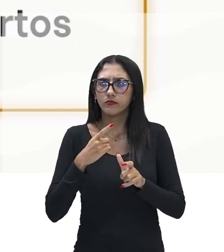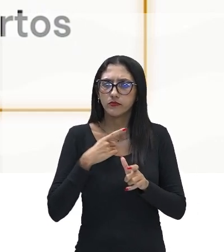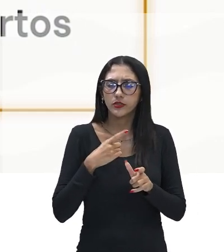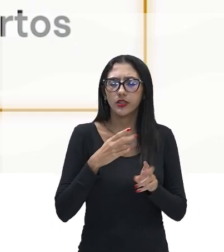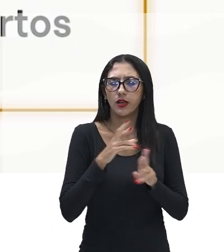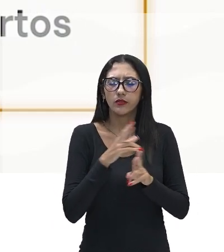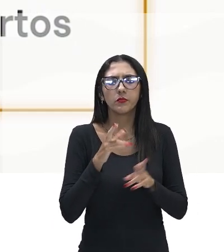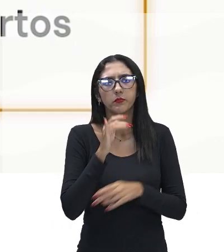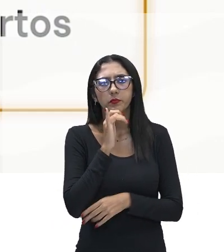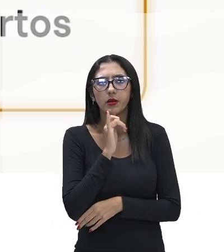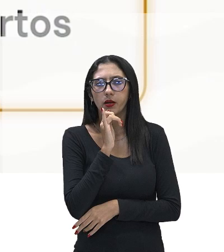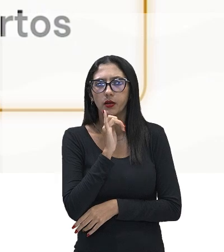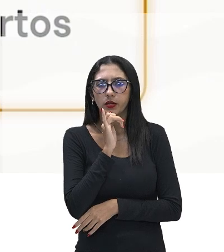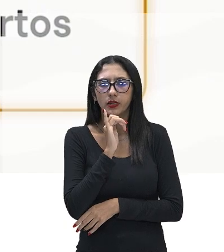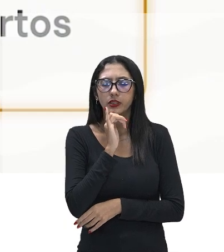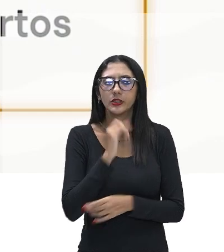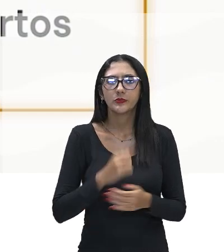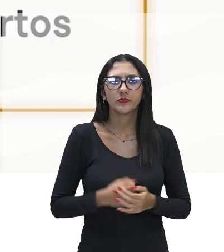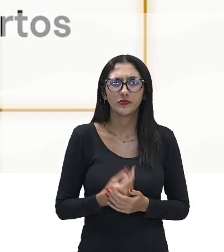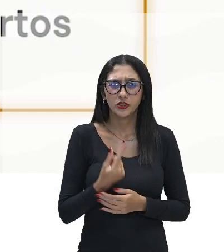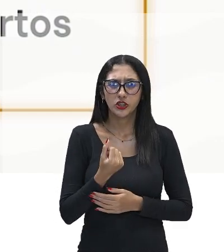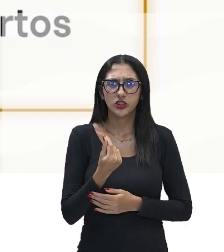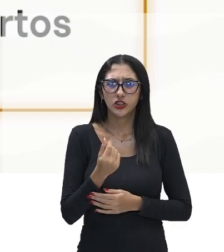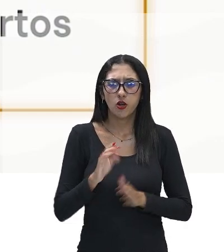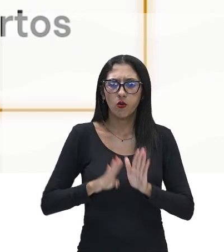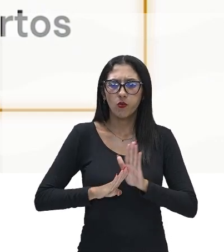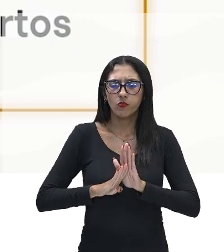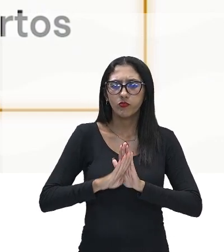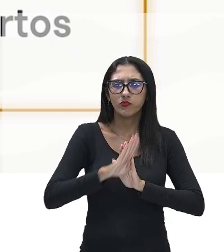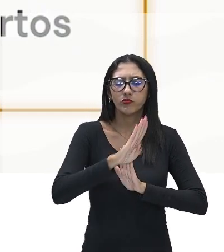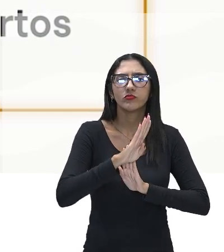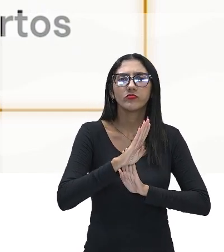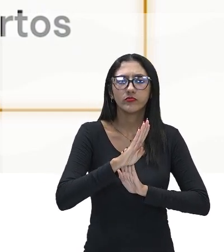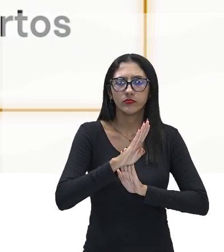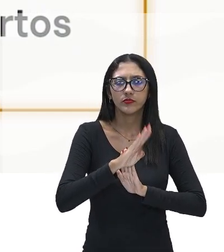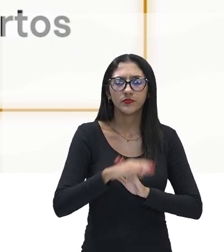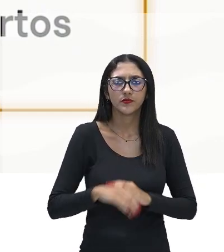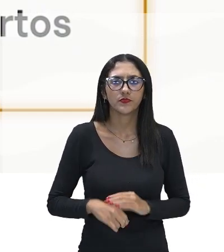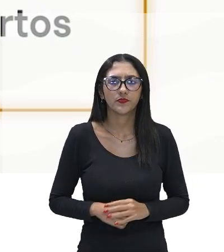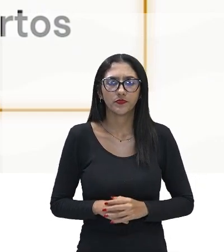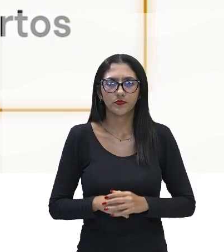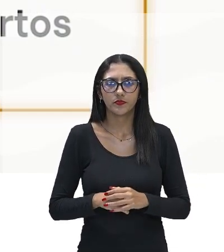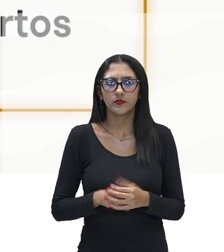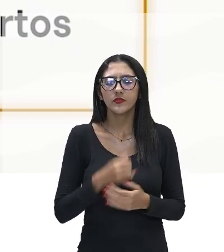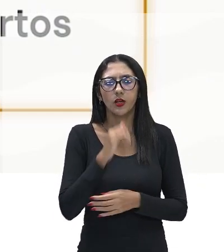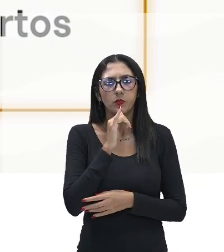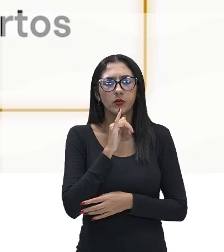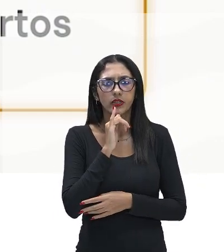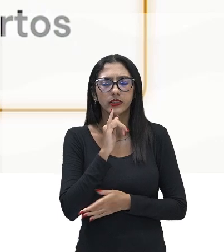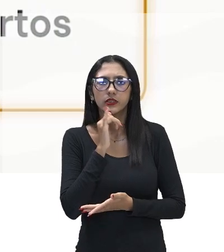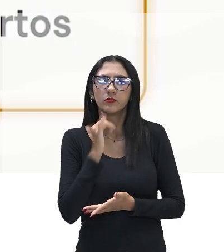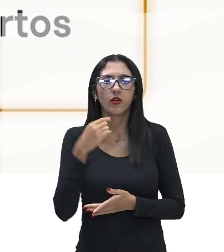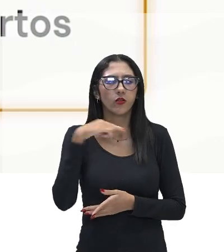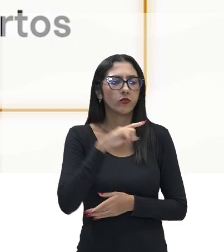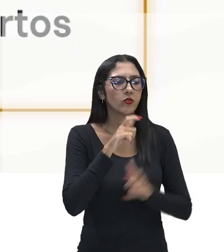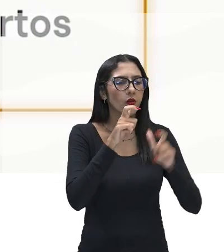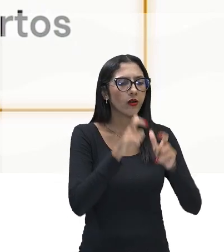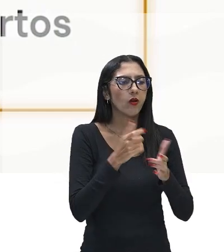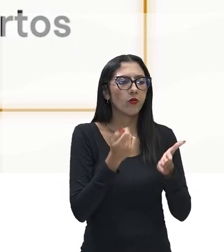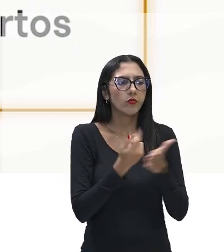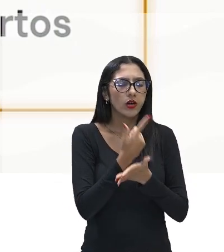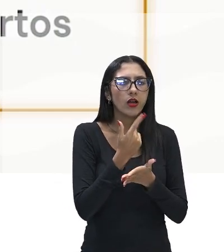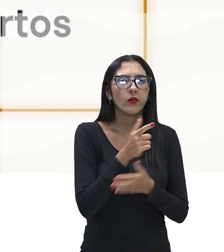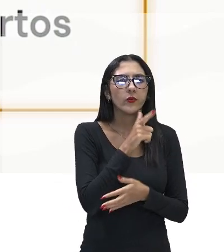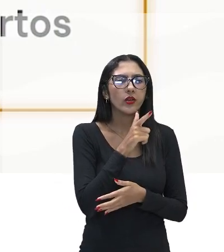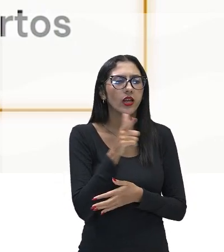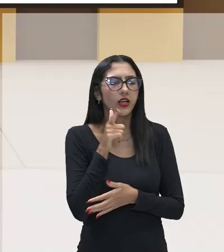aí, de repente, uma alta de preço quando você vai consumir alguma coisa. Por exemplo, você vai de repente no lanche e você verificou